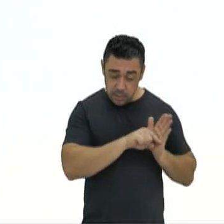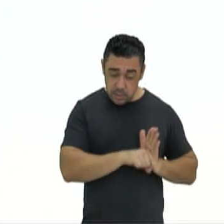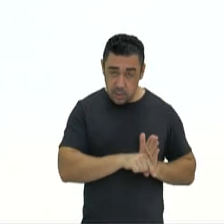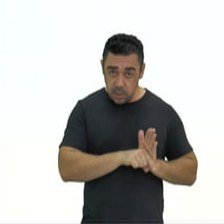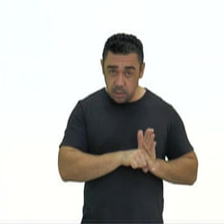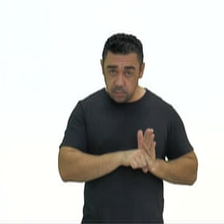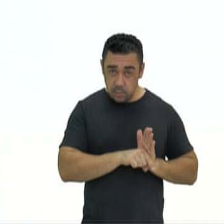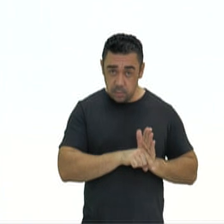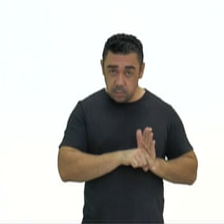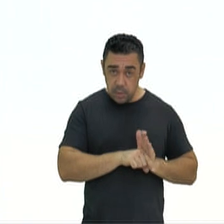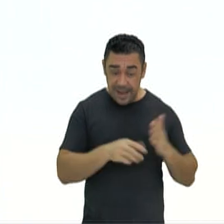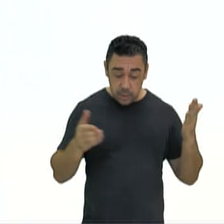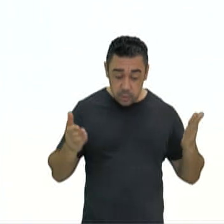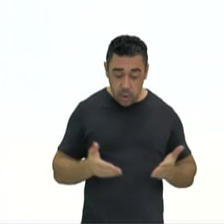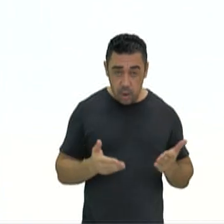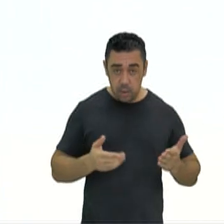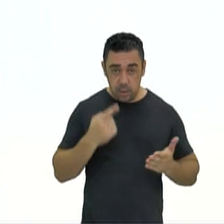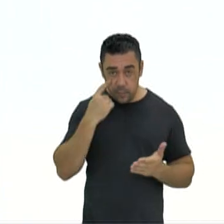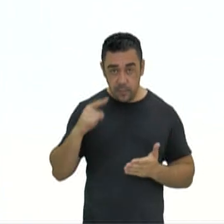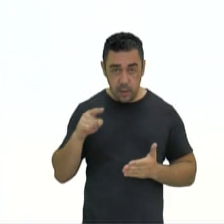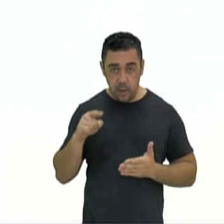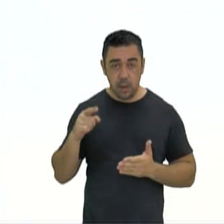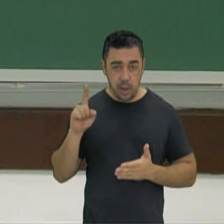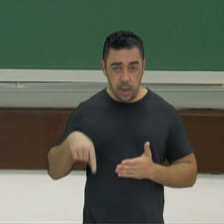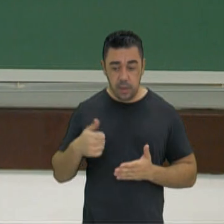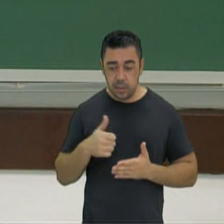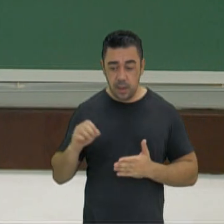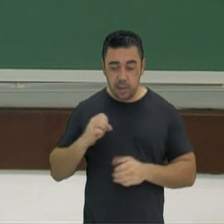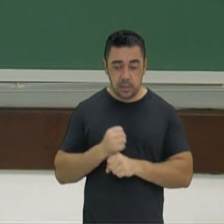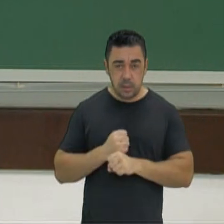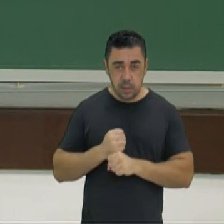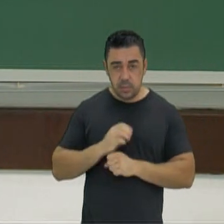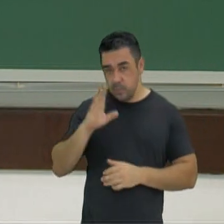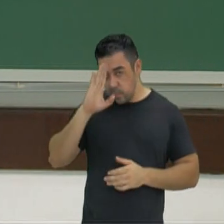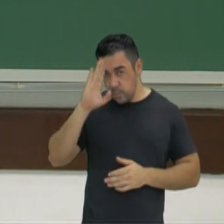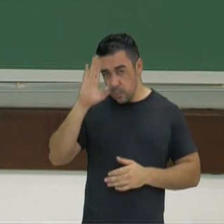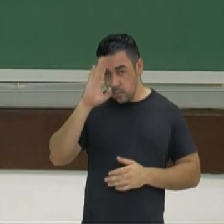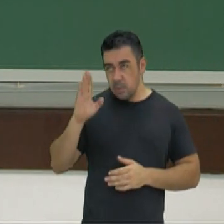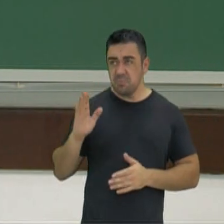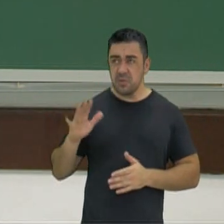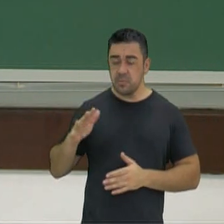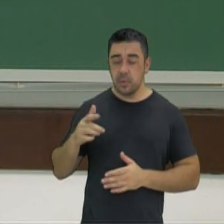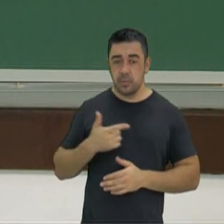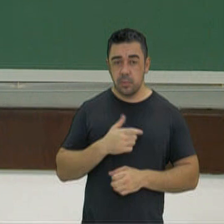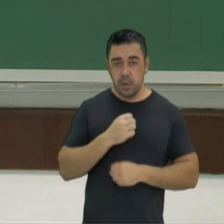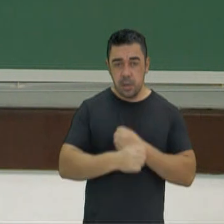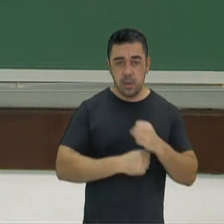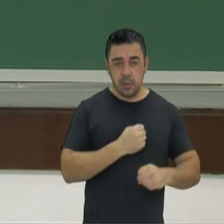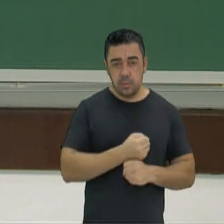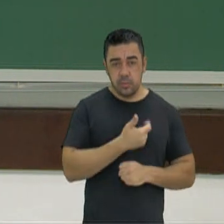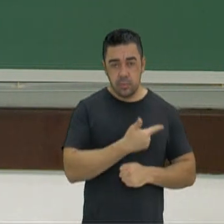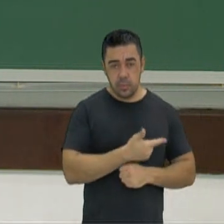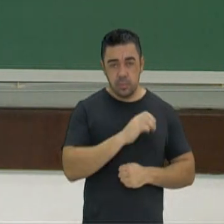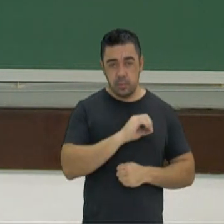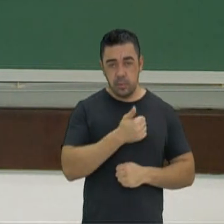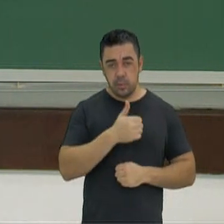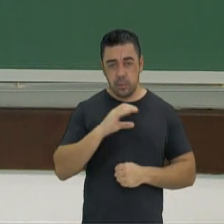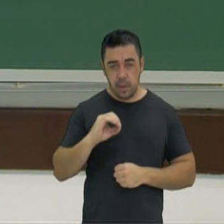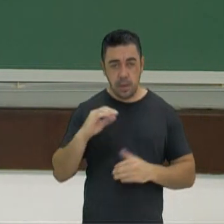sendo realizadas nessa área, elas vêm acontecendo principalmente de 2010 para cá.